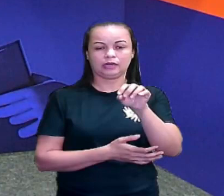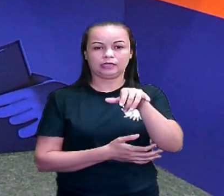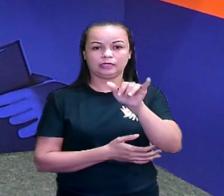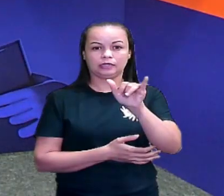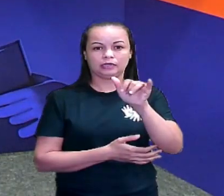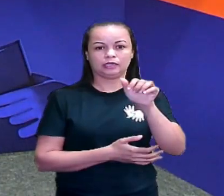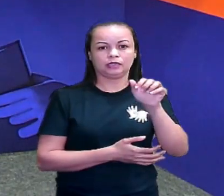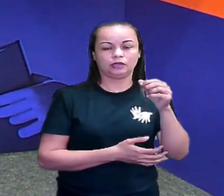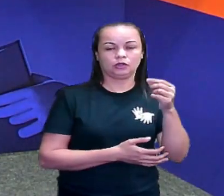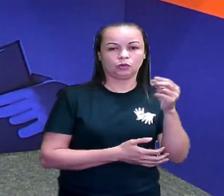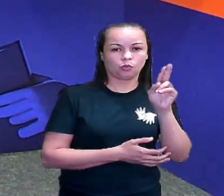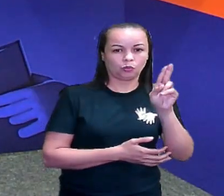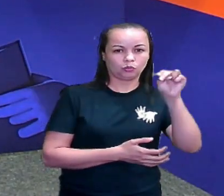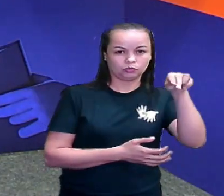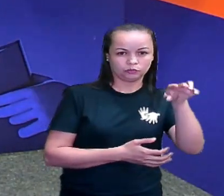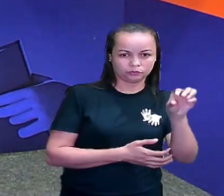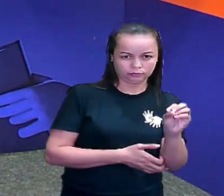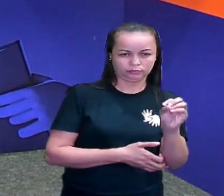31,